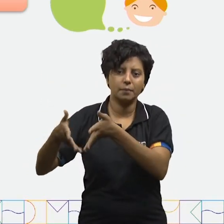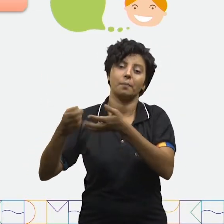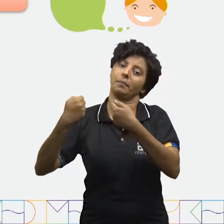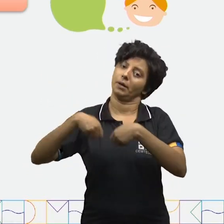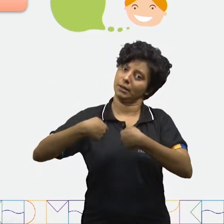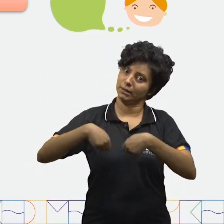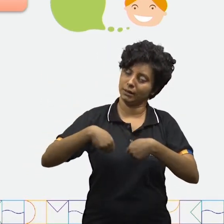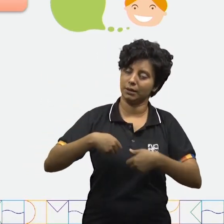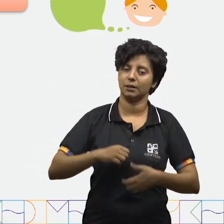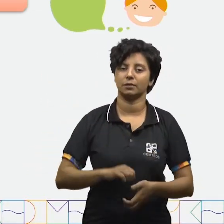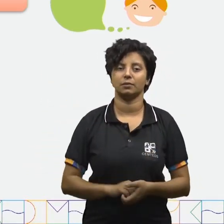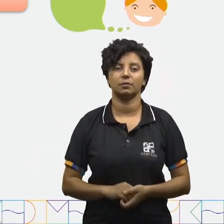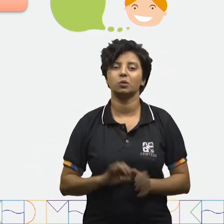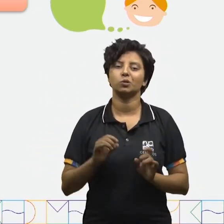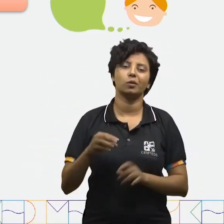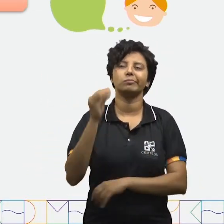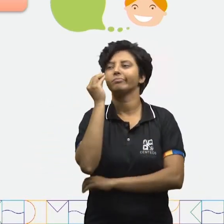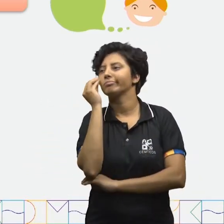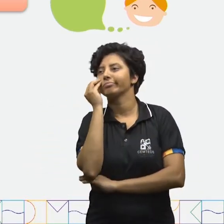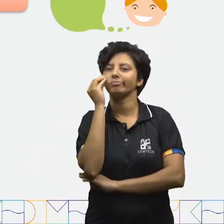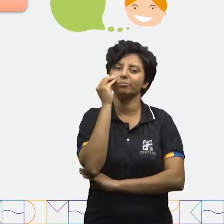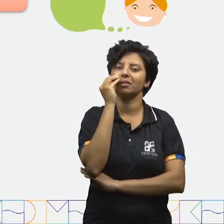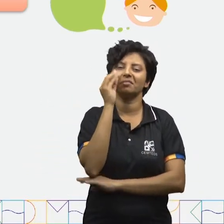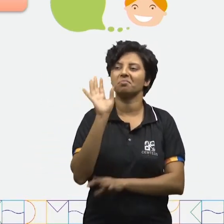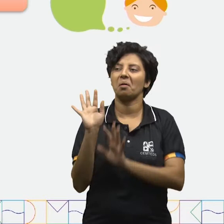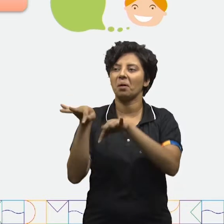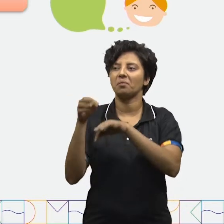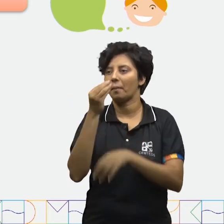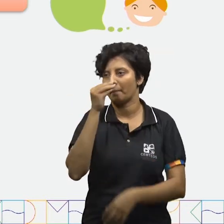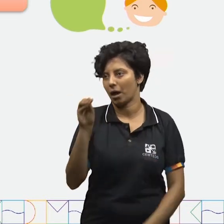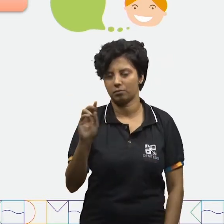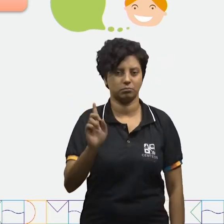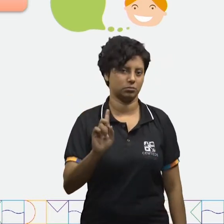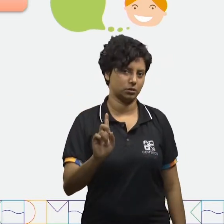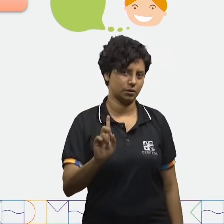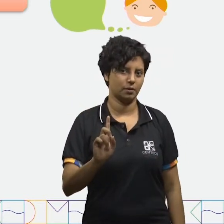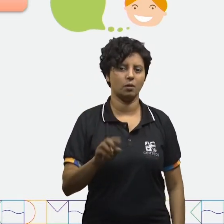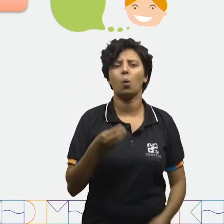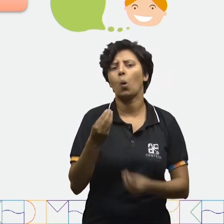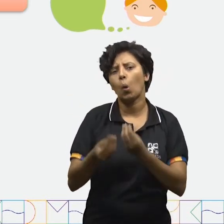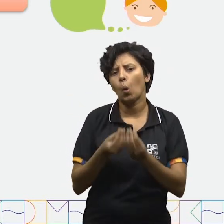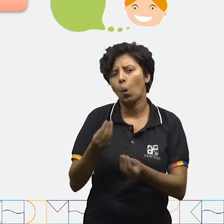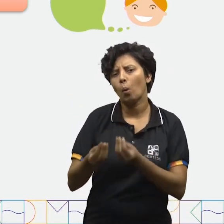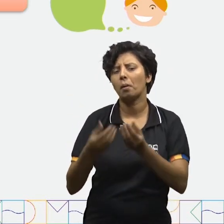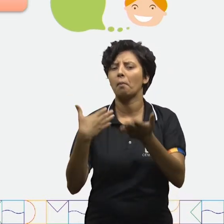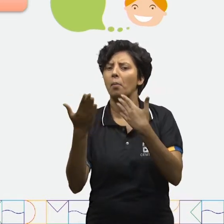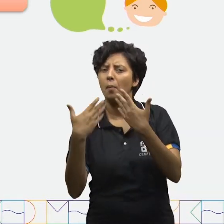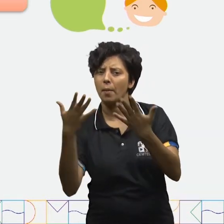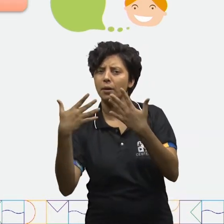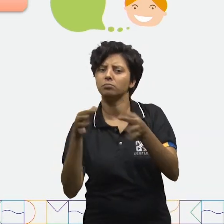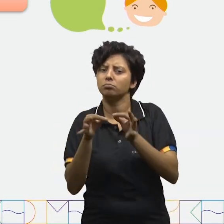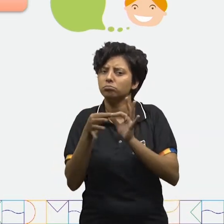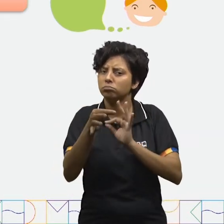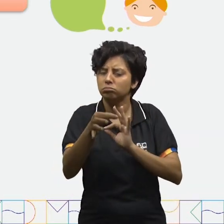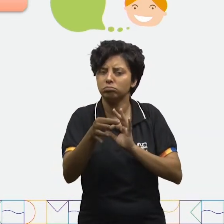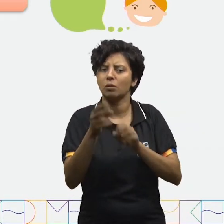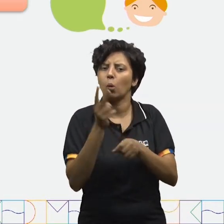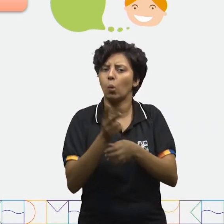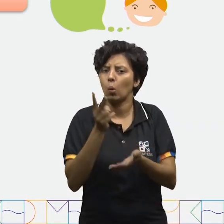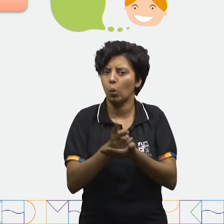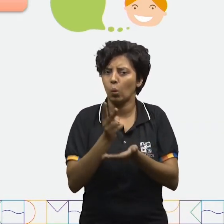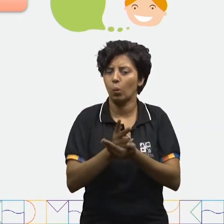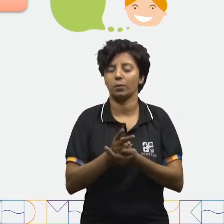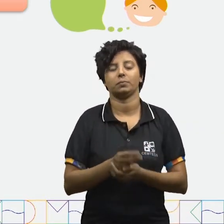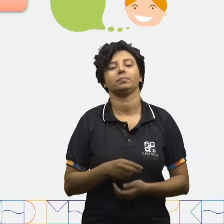ouvir atentamente e não só ouvir e deixar para lá. Como a conversa continuará se você não der atenção? Com a